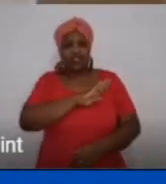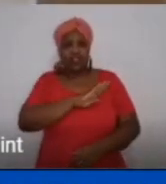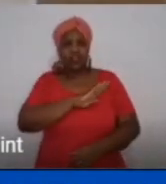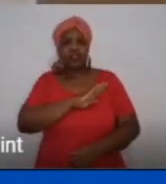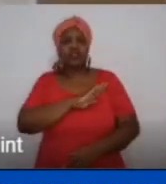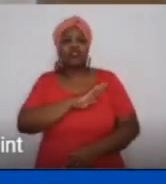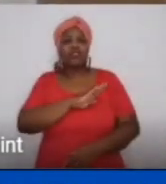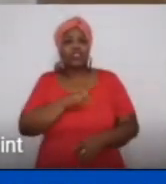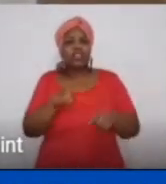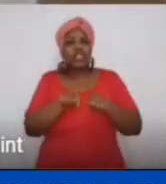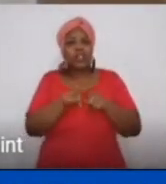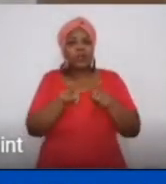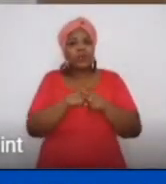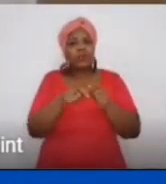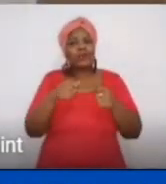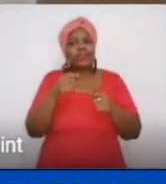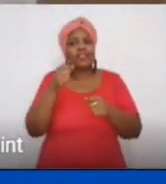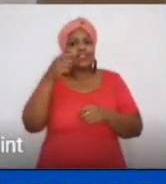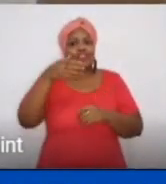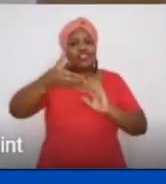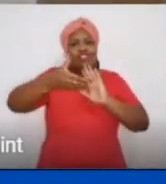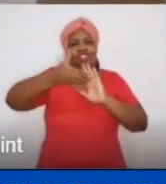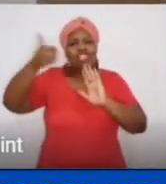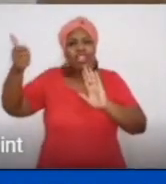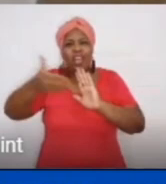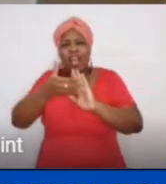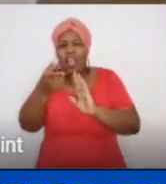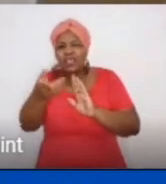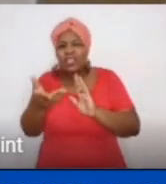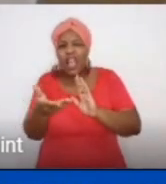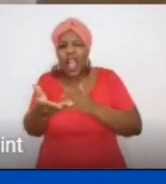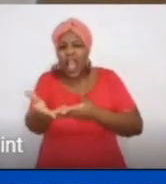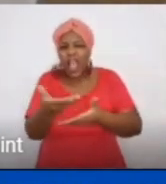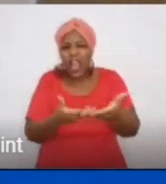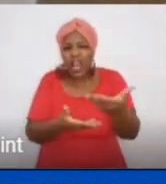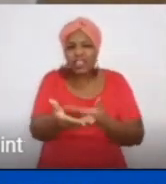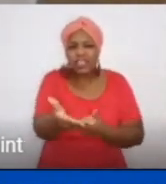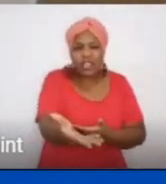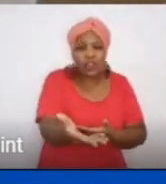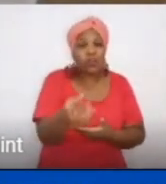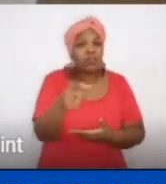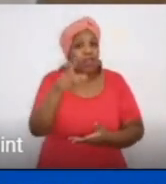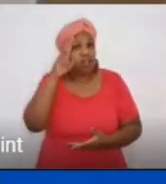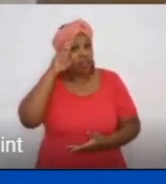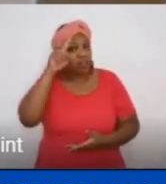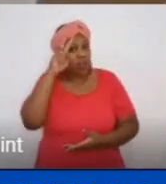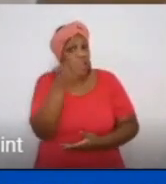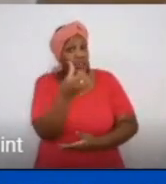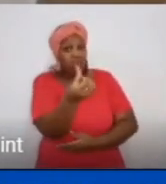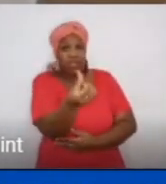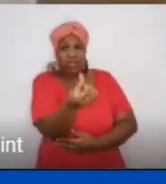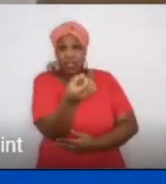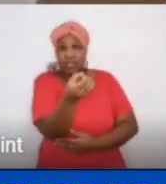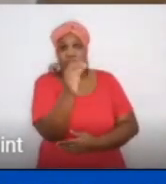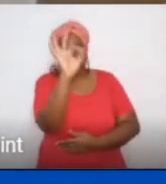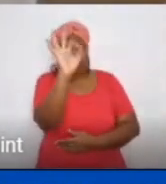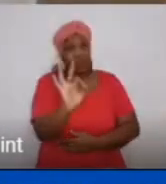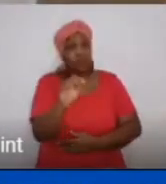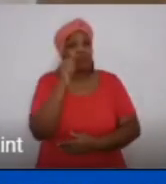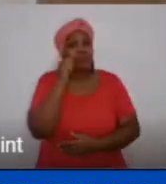ir desvendando essas relações, né? Então, lembrar que 60% das mulheres que